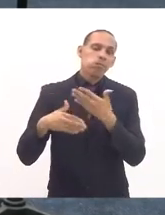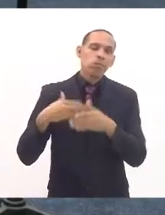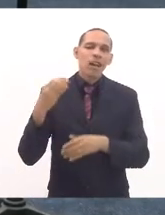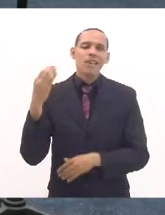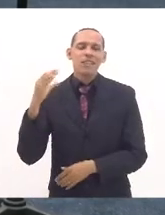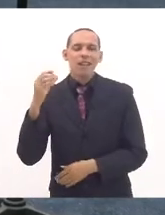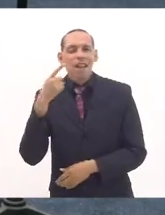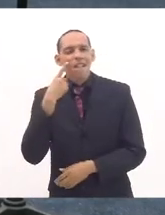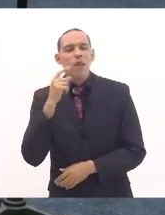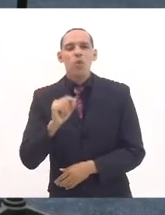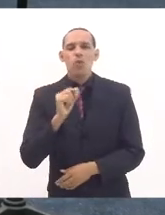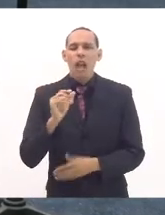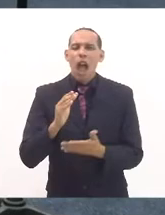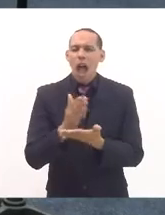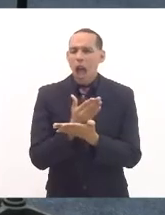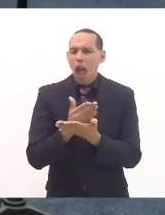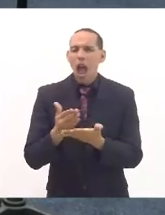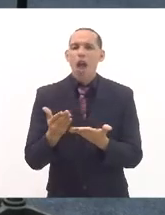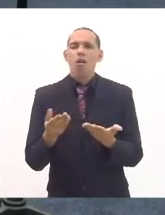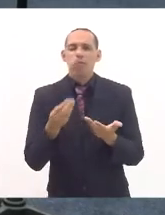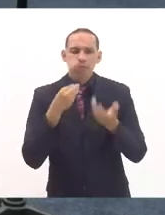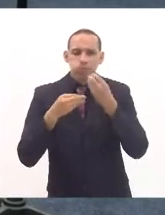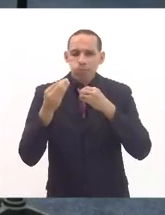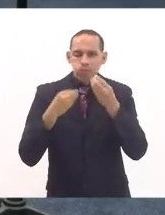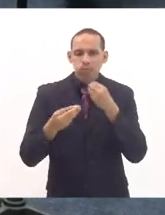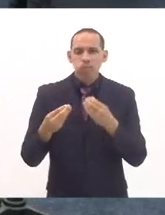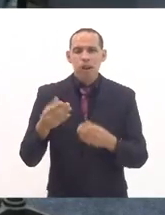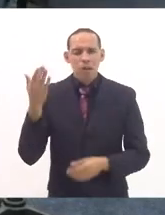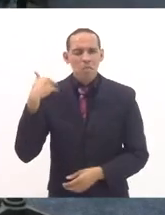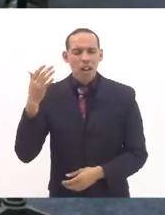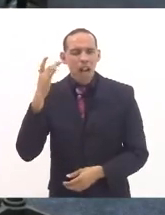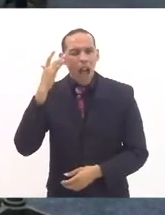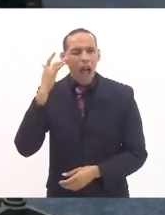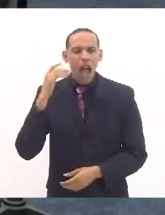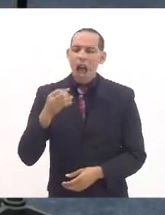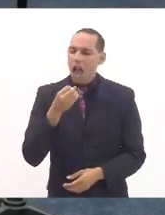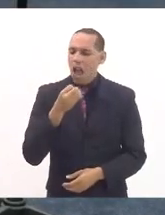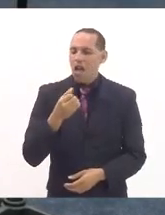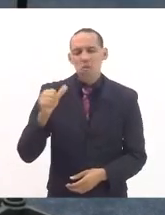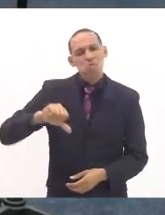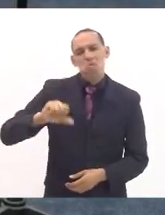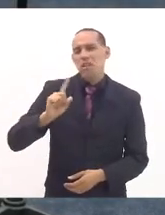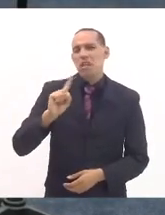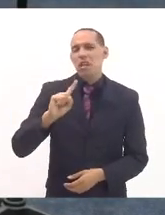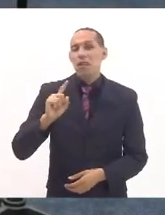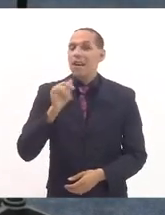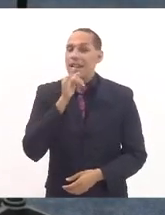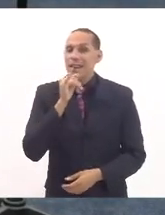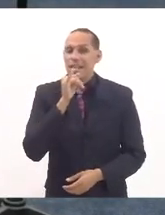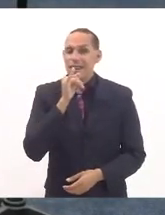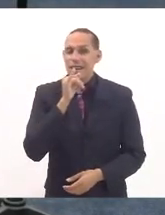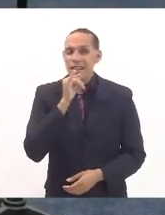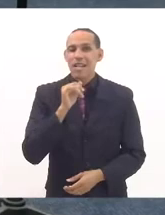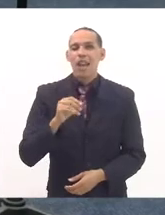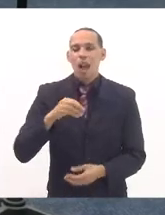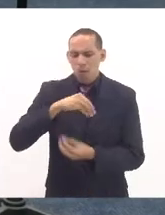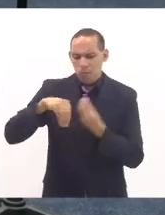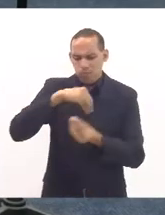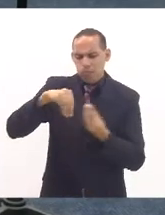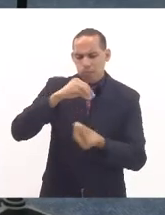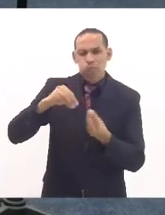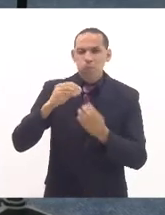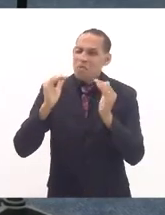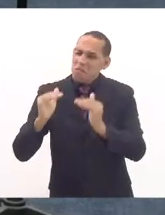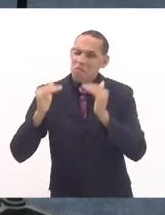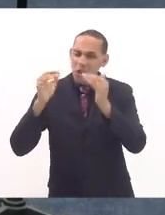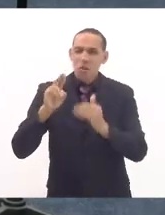tem visto que alguns alimentos que até então não eram considerados tão nocivos, como, por exemplo, os ultraprocessados, também são alimentos que é muito